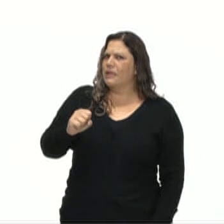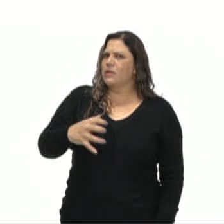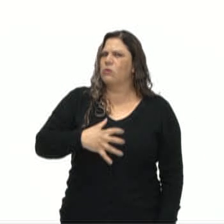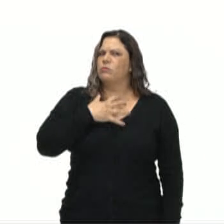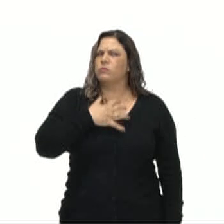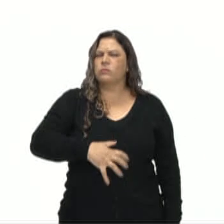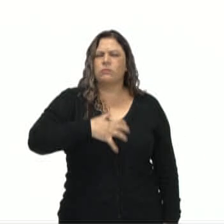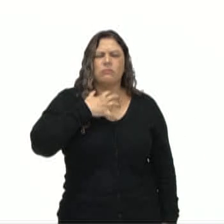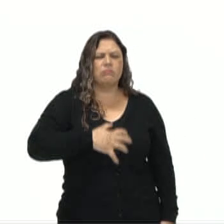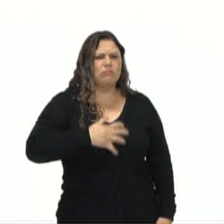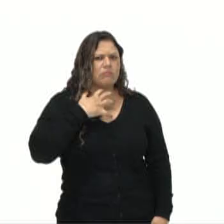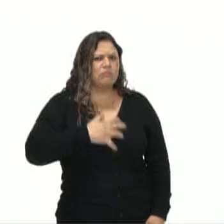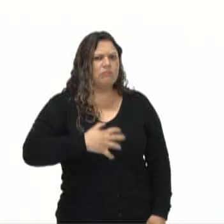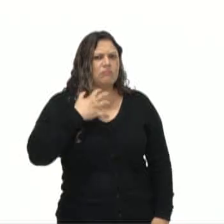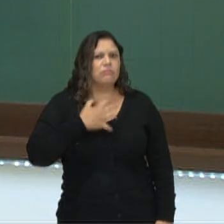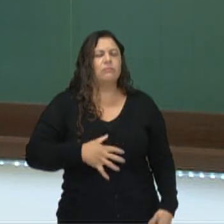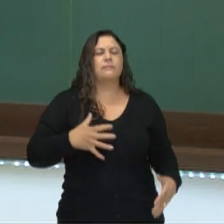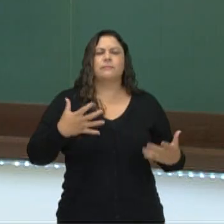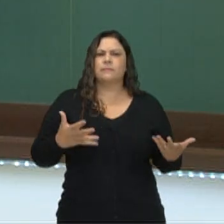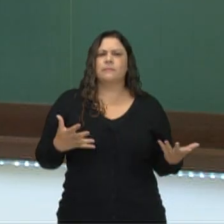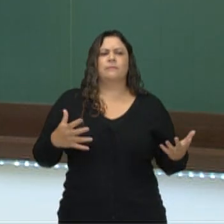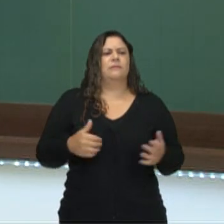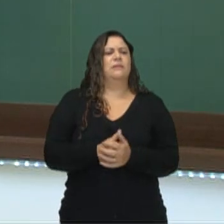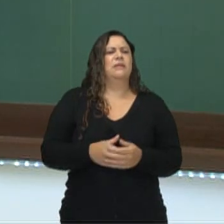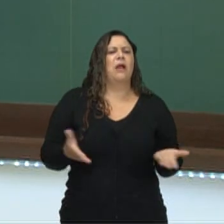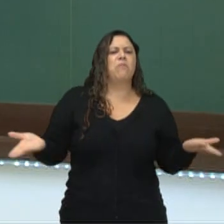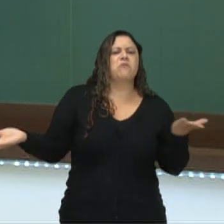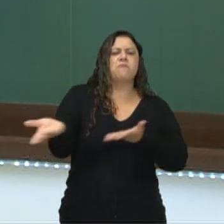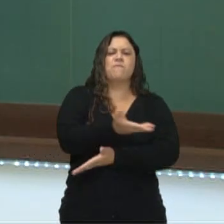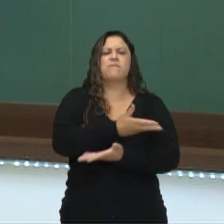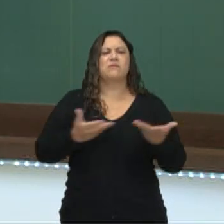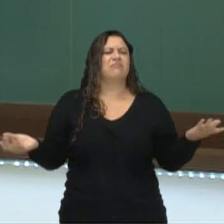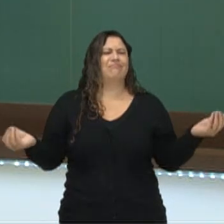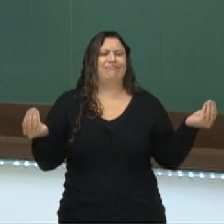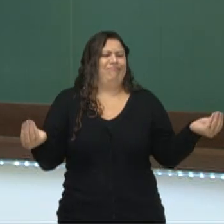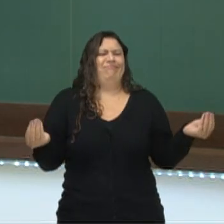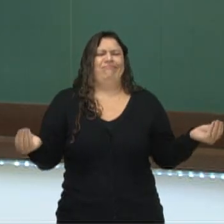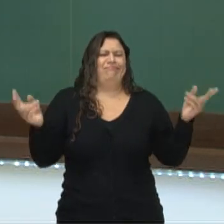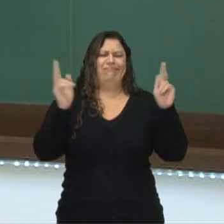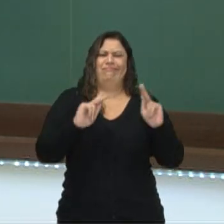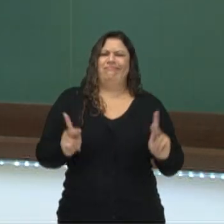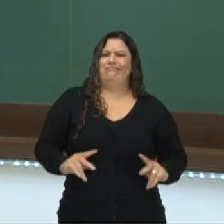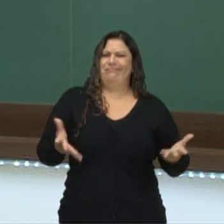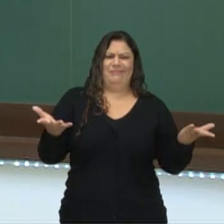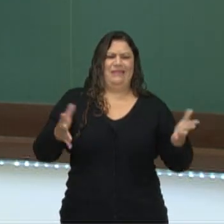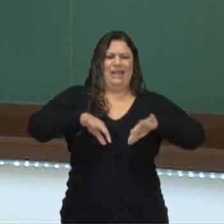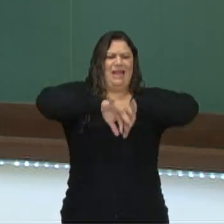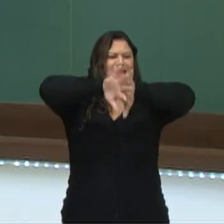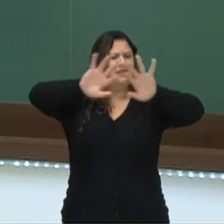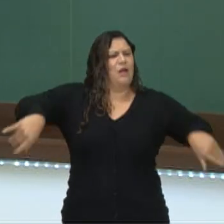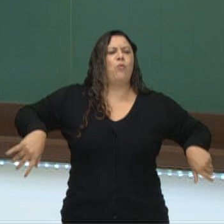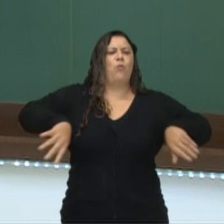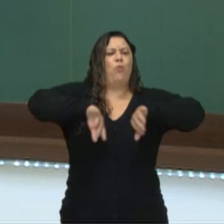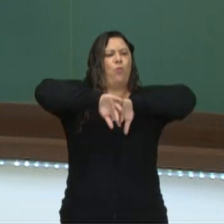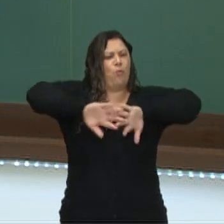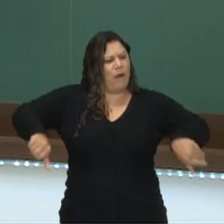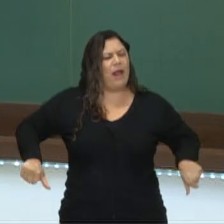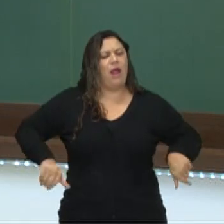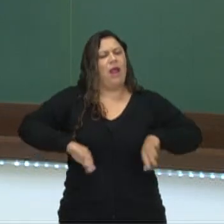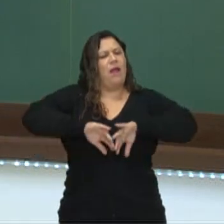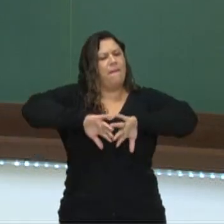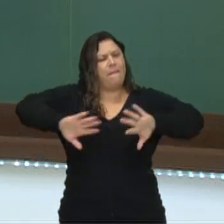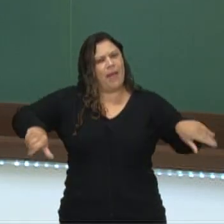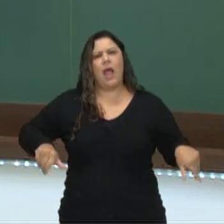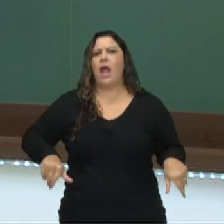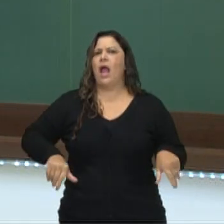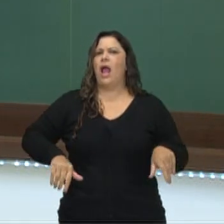entre as etnias. O povo não tem o que fazer? O povo vivia bem, eles entraram lá para causar discórdia. Está